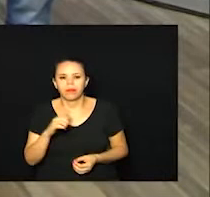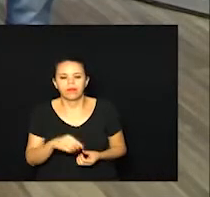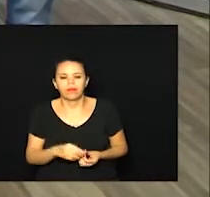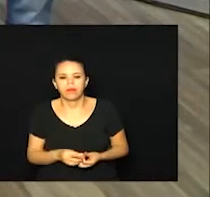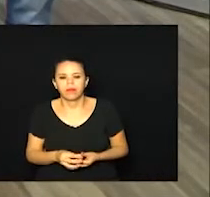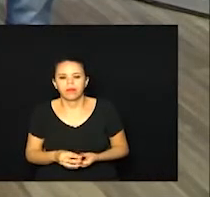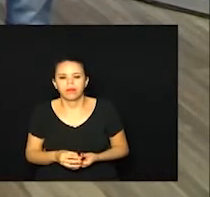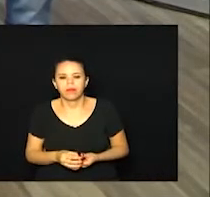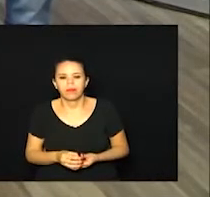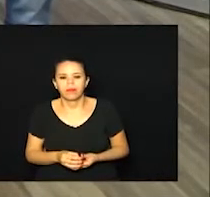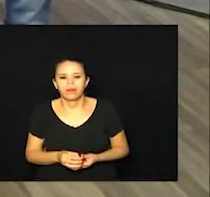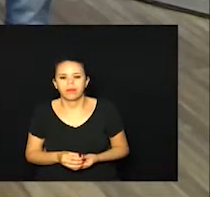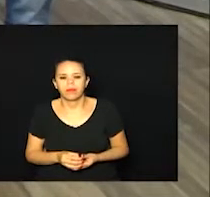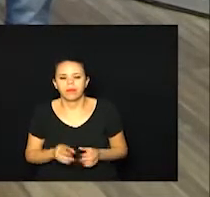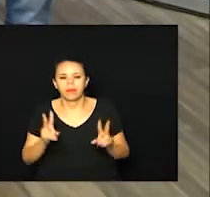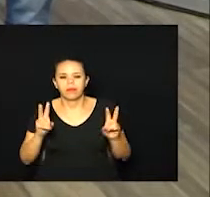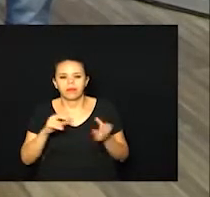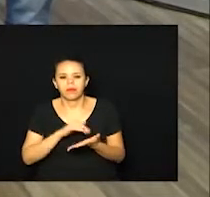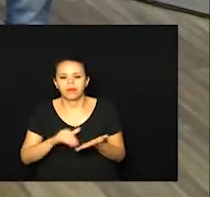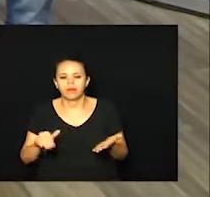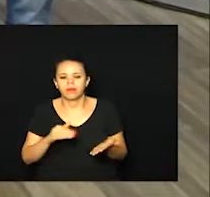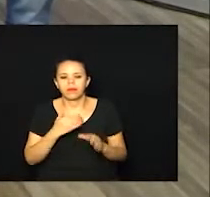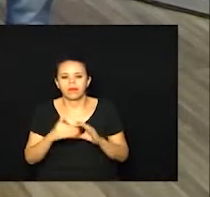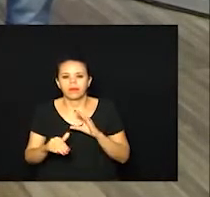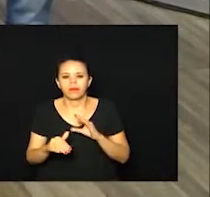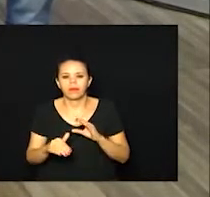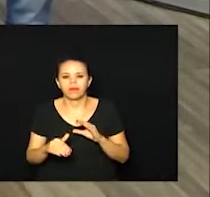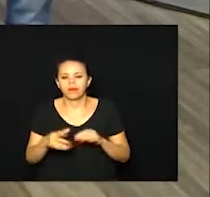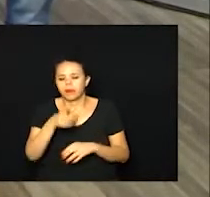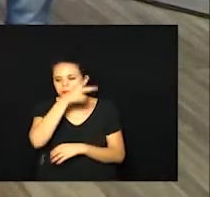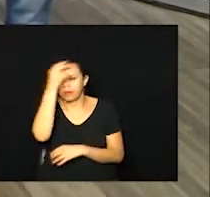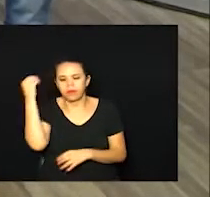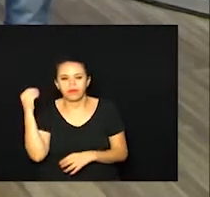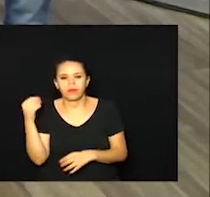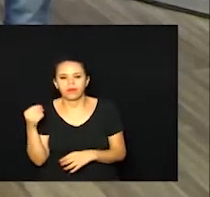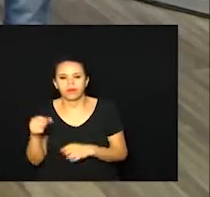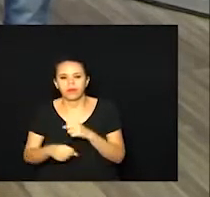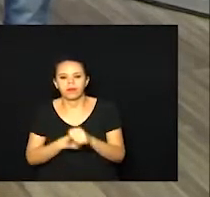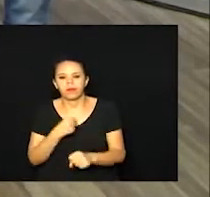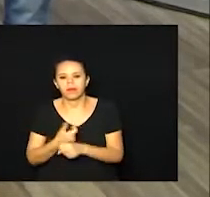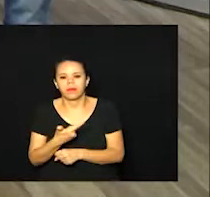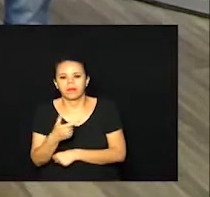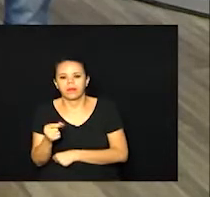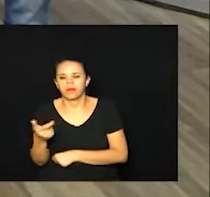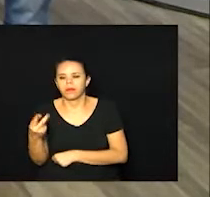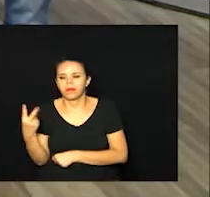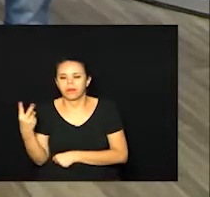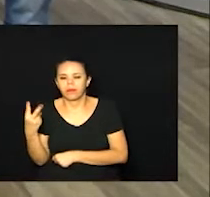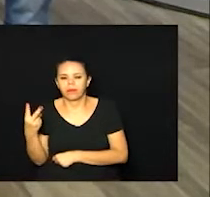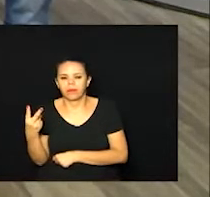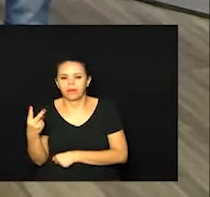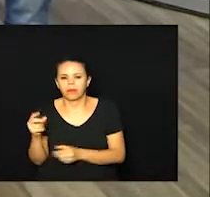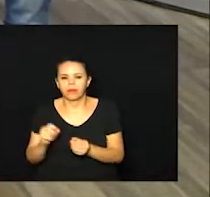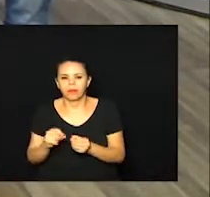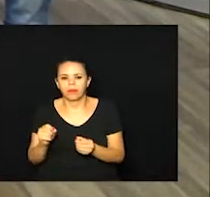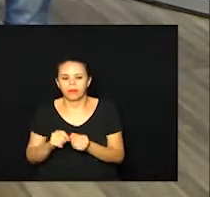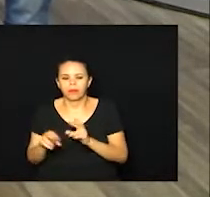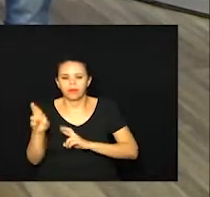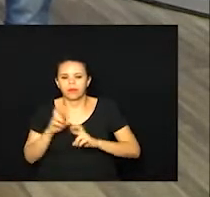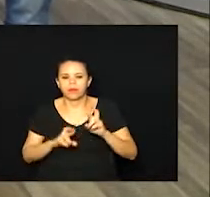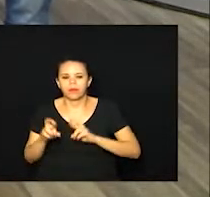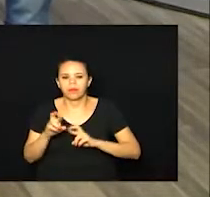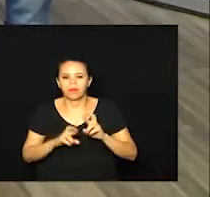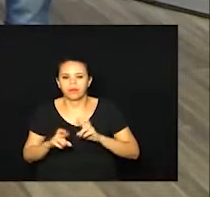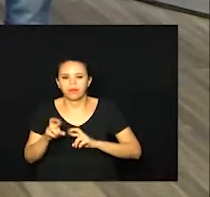Grande. Este relatório, ele foi enviado à Prefeitura e para este ano de 2022, tem como fazer essa